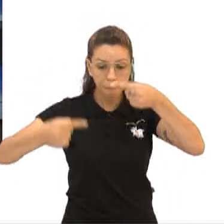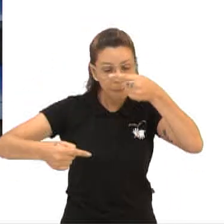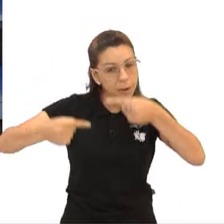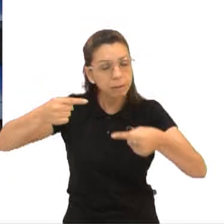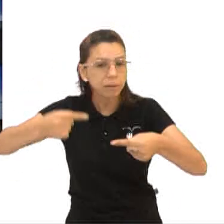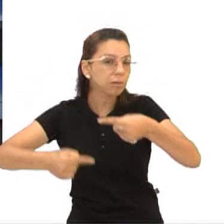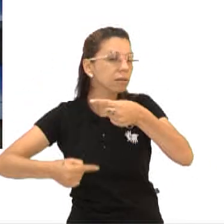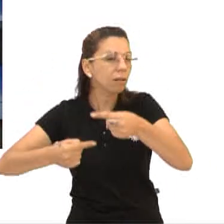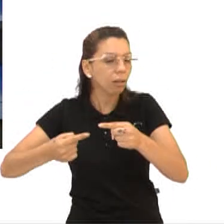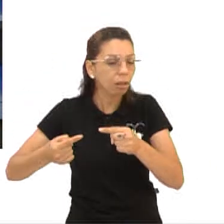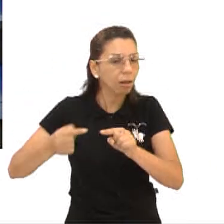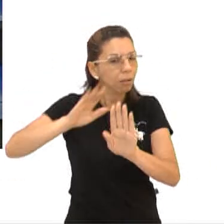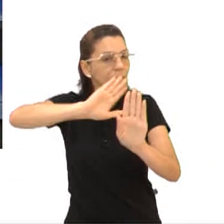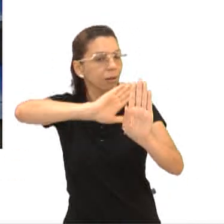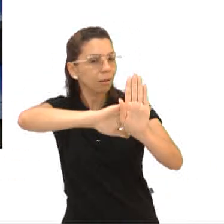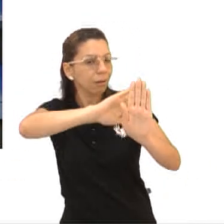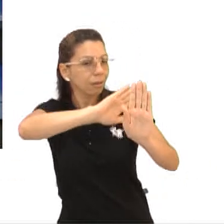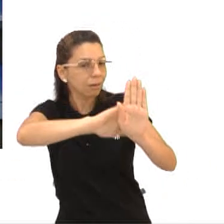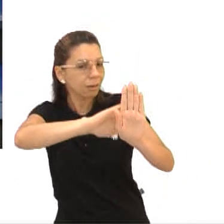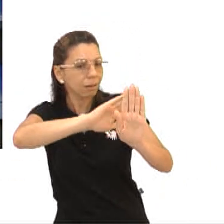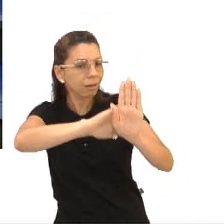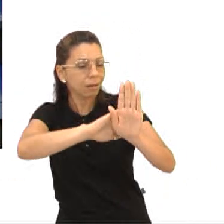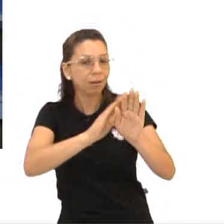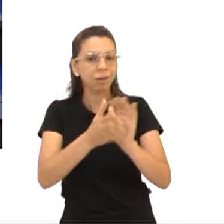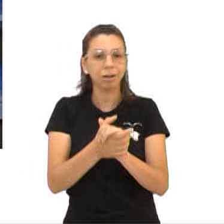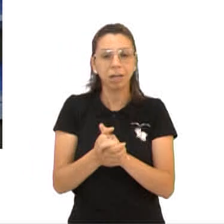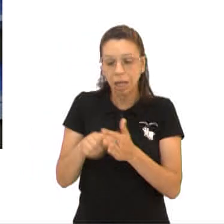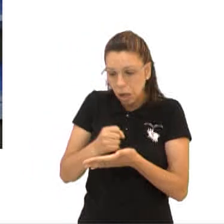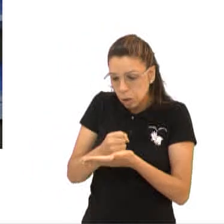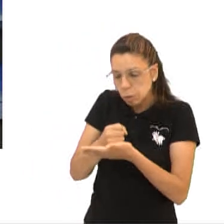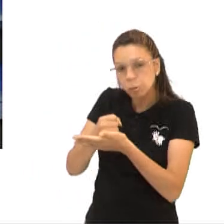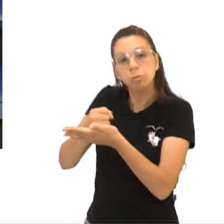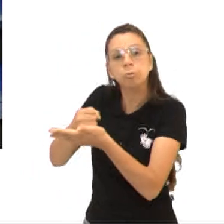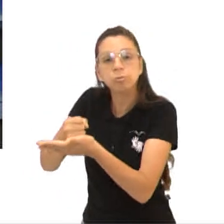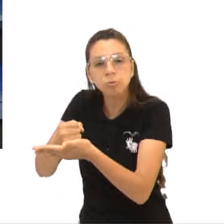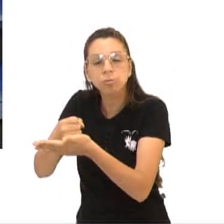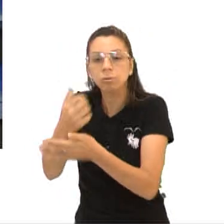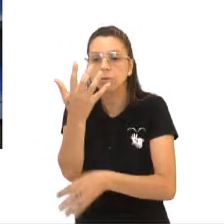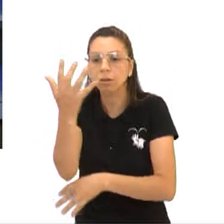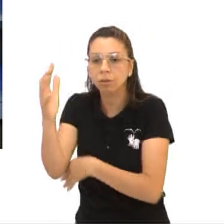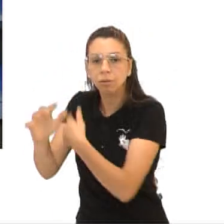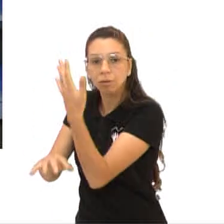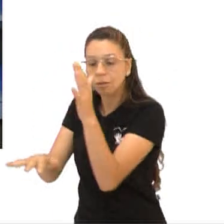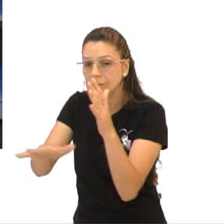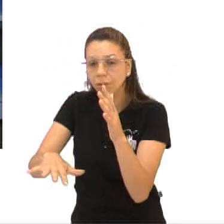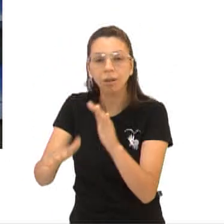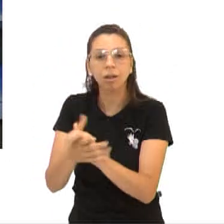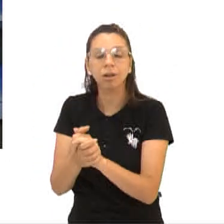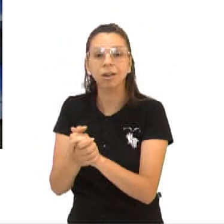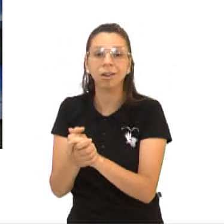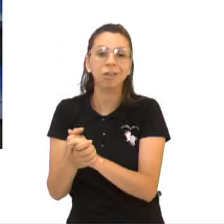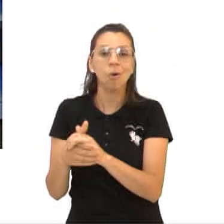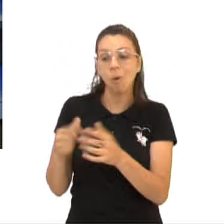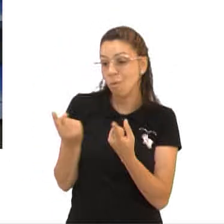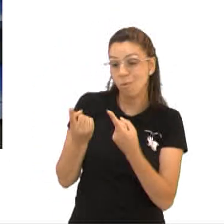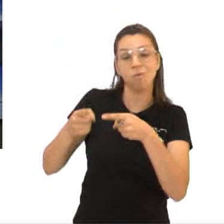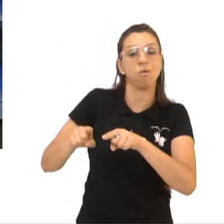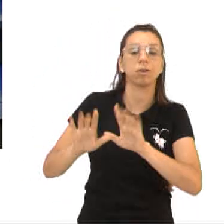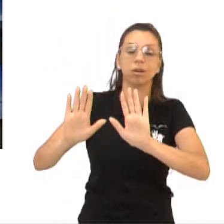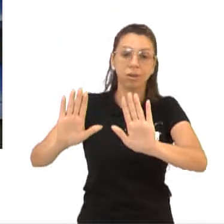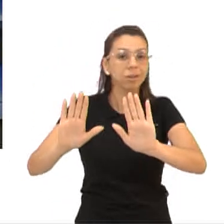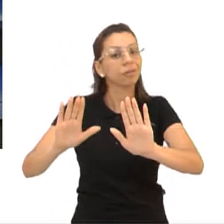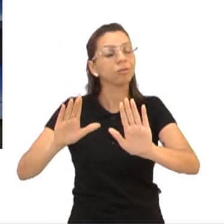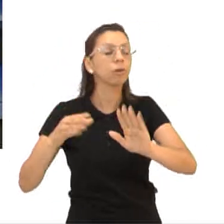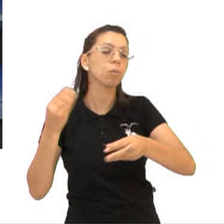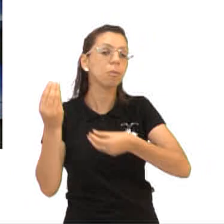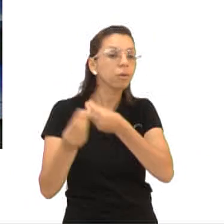rasteira, pró-ecologismo, contra-ecologismo, e você começa a analisar os prós e contras de por que devemos preservar o